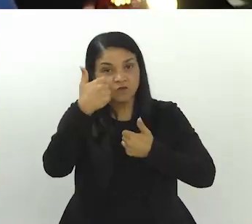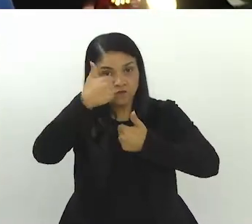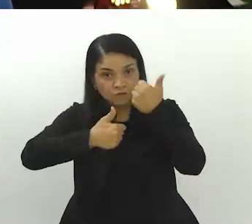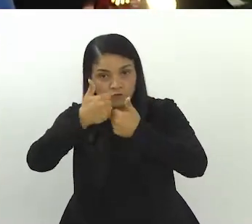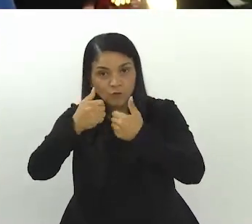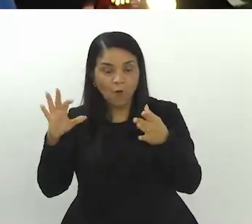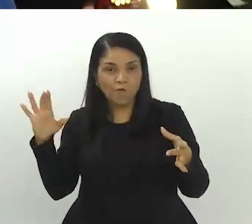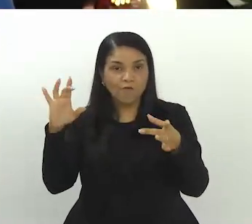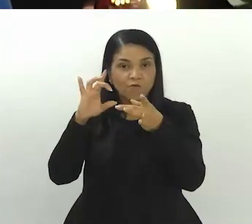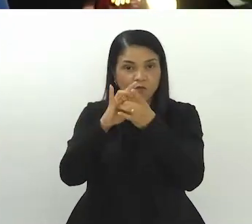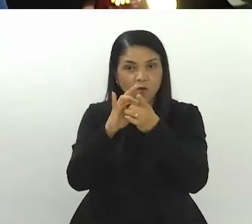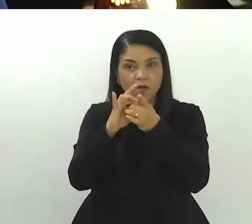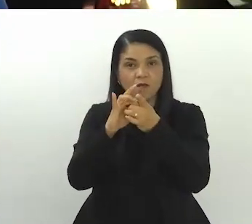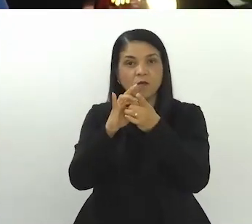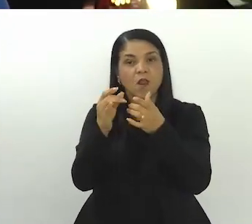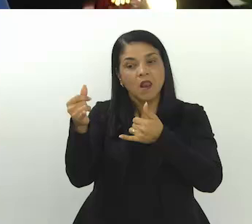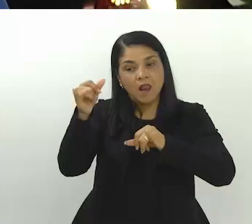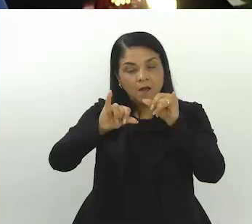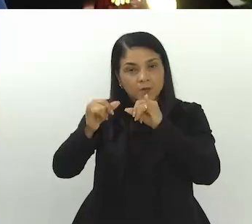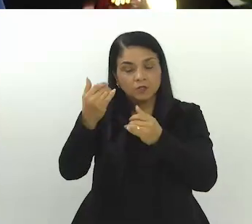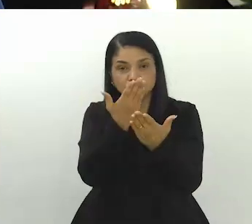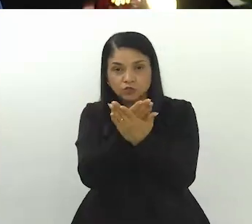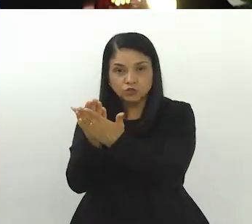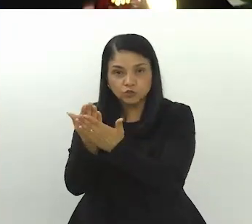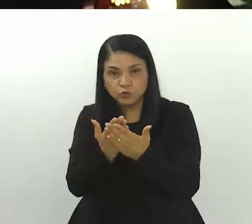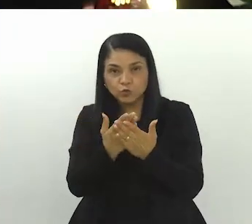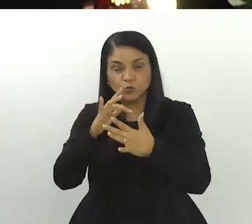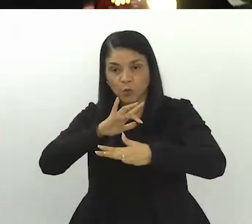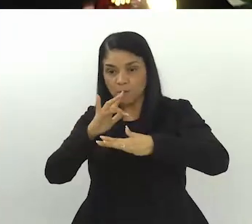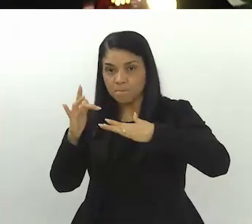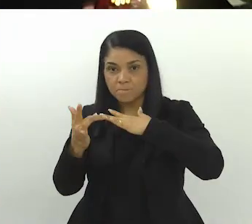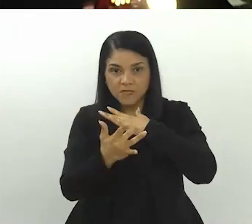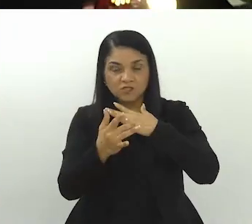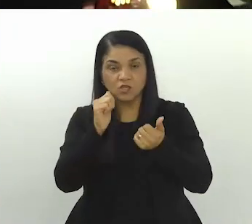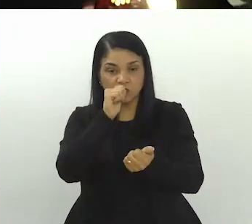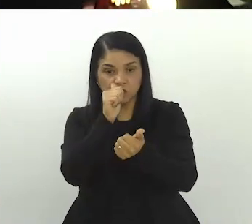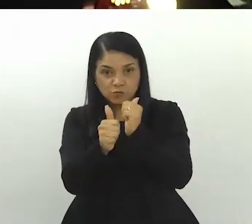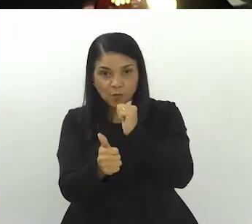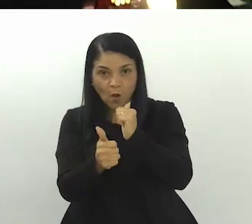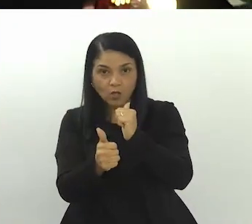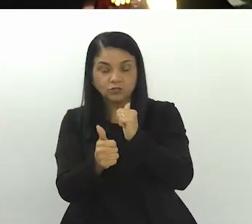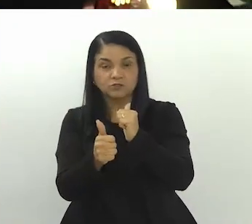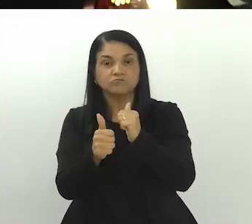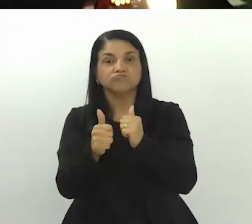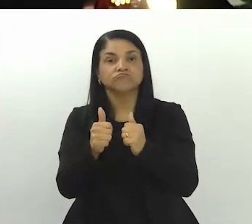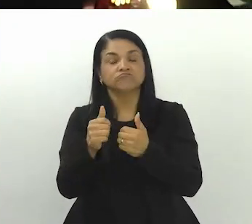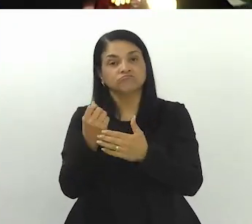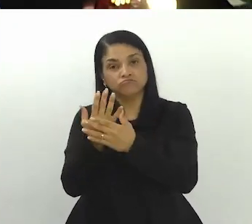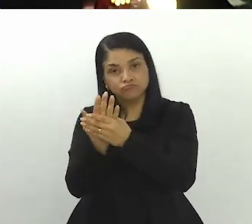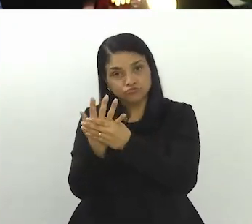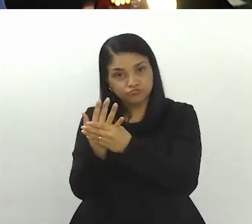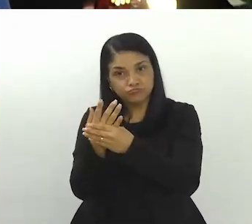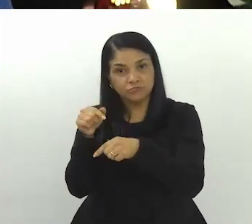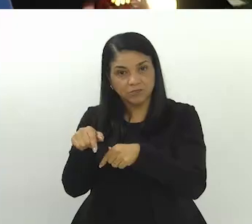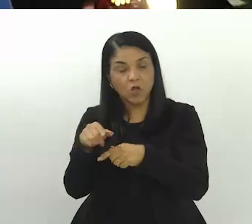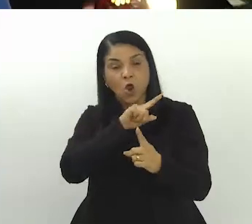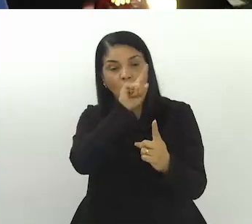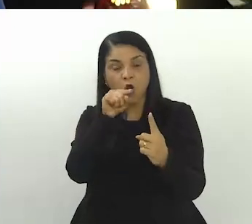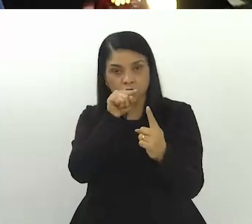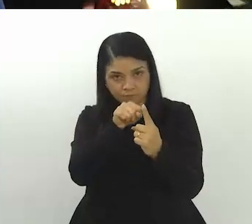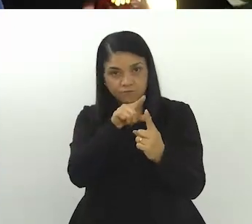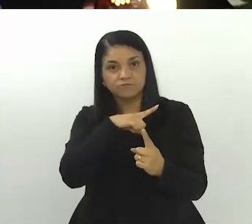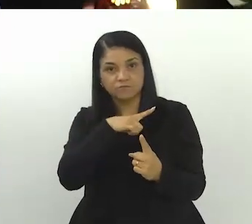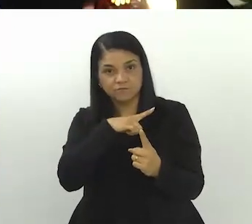do Futebol, que é vinculado ao Laboratório de Estudos em Mídia e Esporte, que é da UERJ. E que tem também